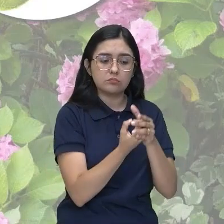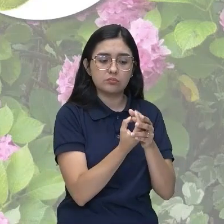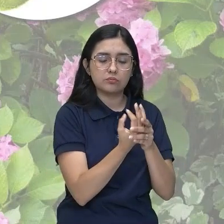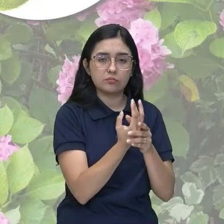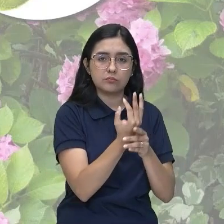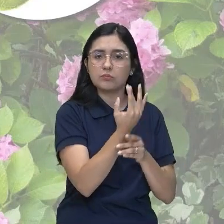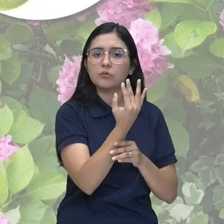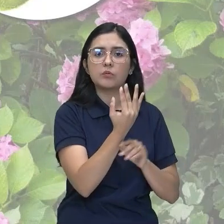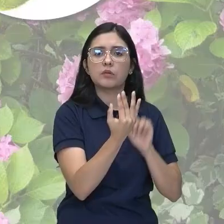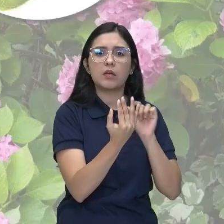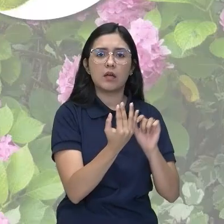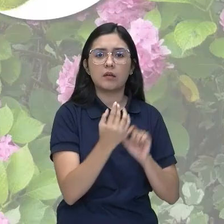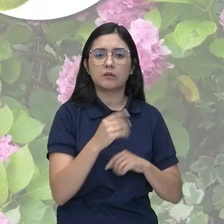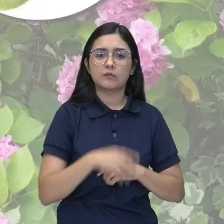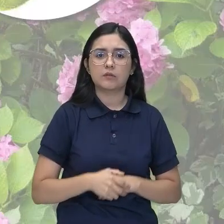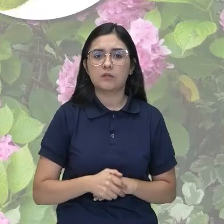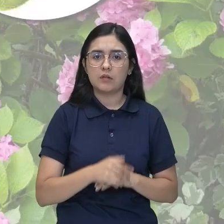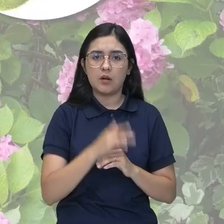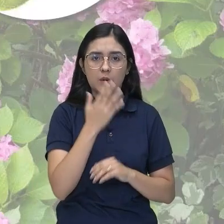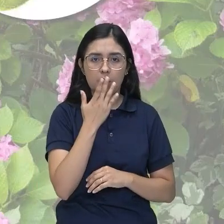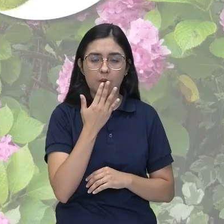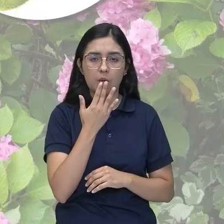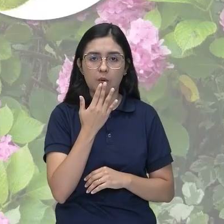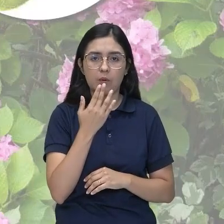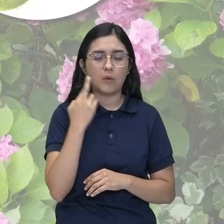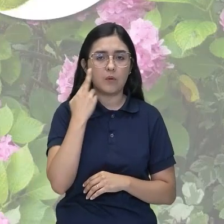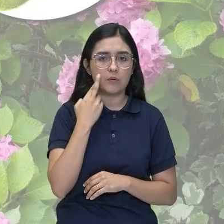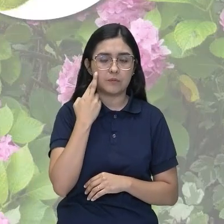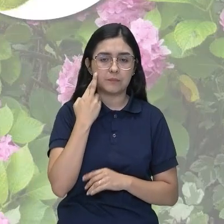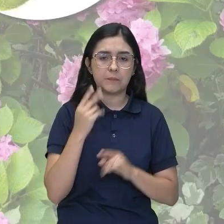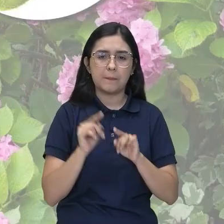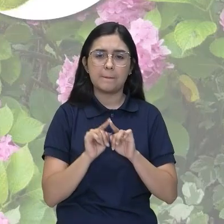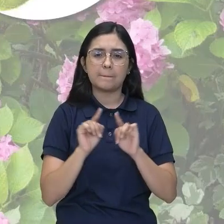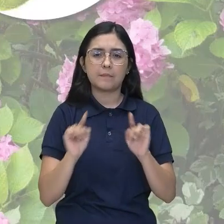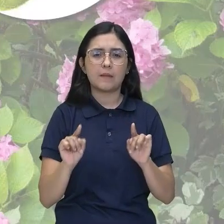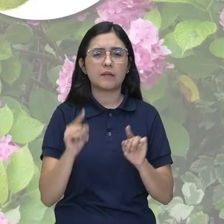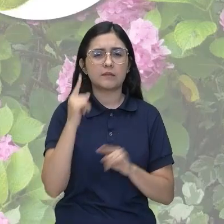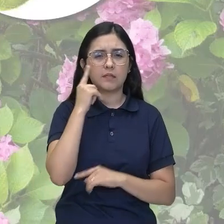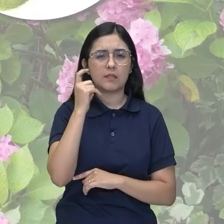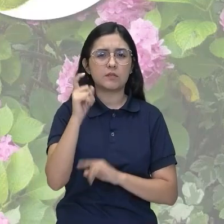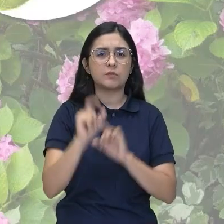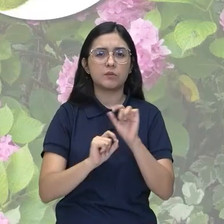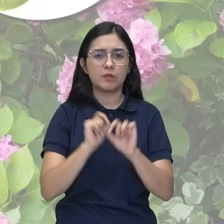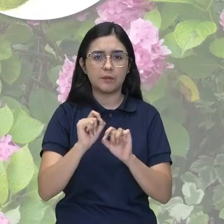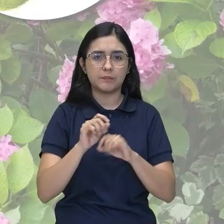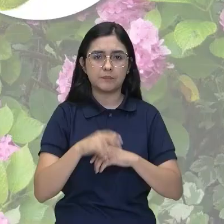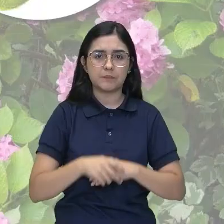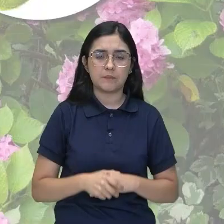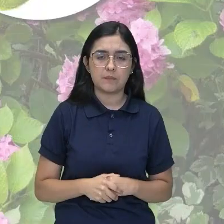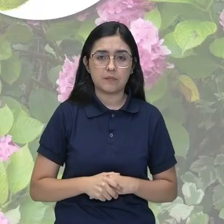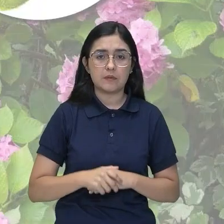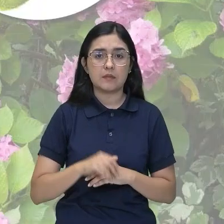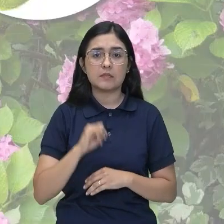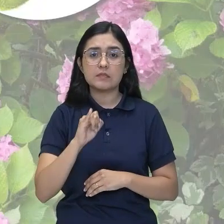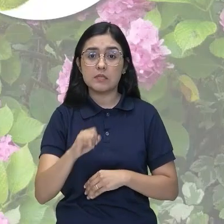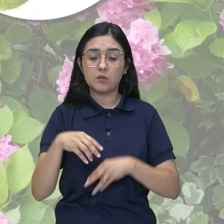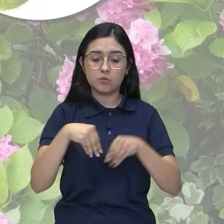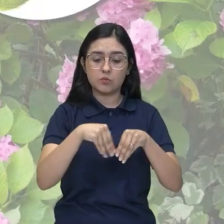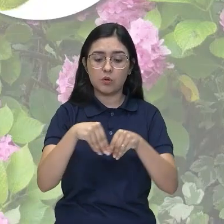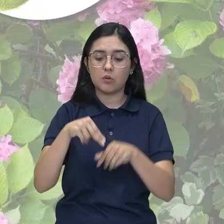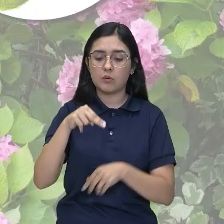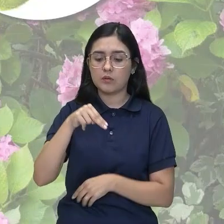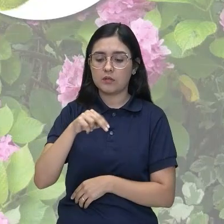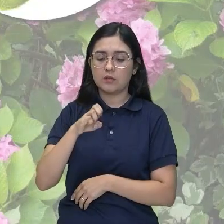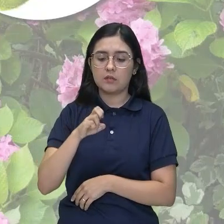as hortênsias também na cor rosa. Agora, olha outra coisa interessante, já quando o solo é neutro, sabe